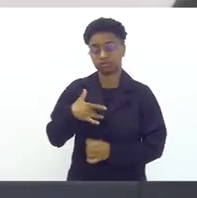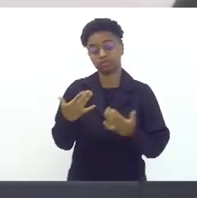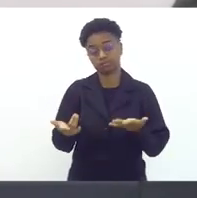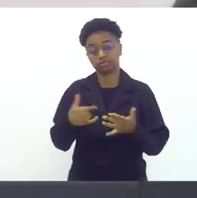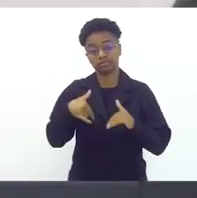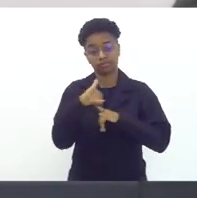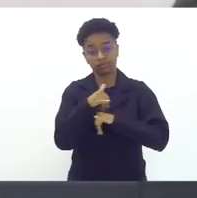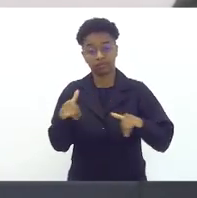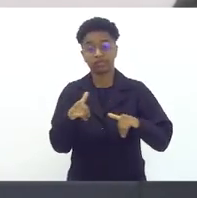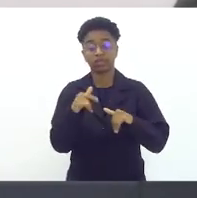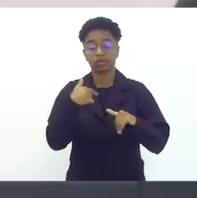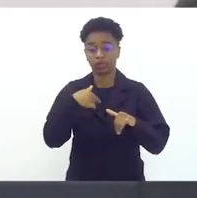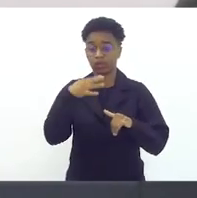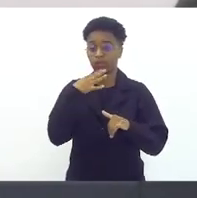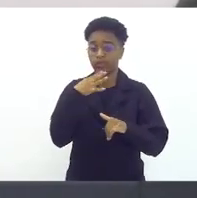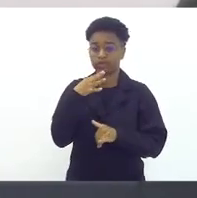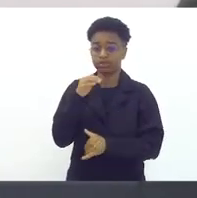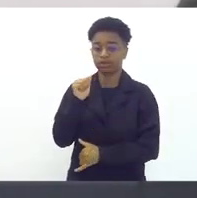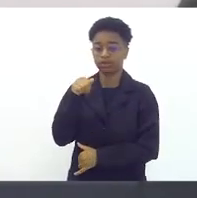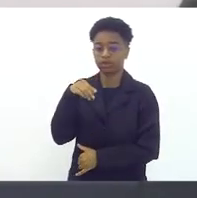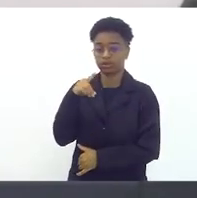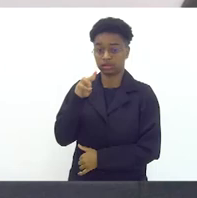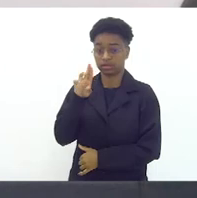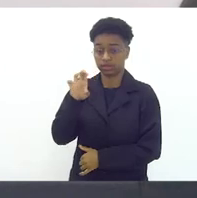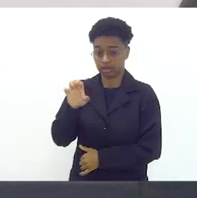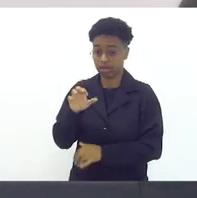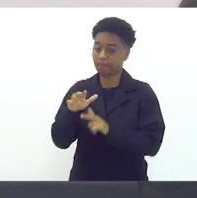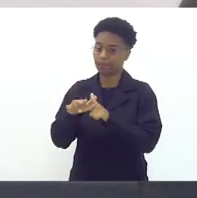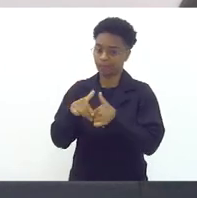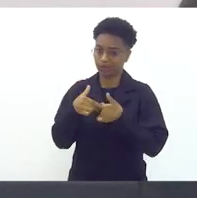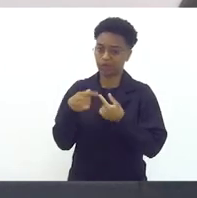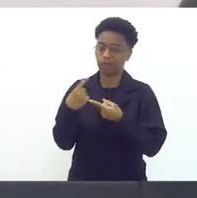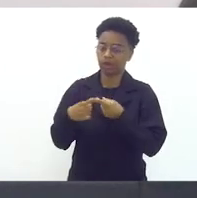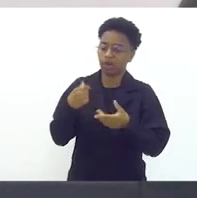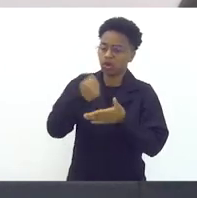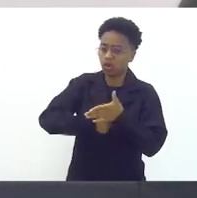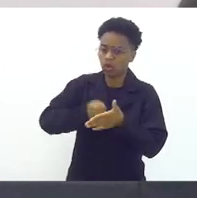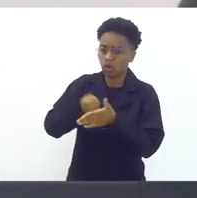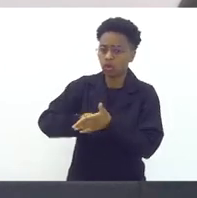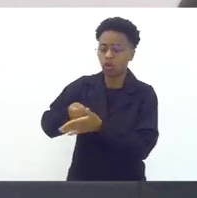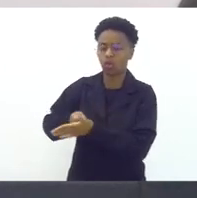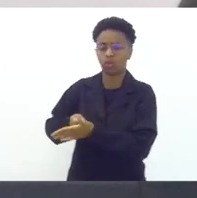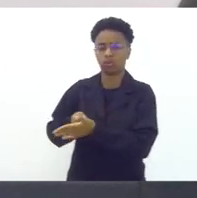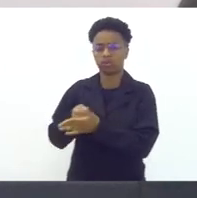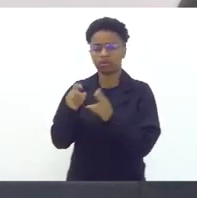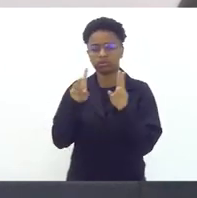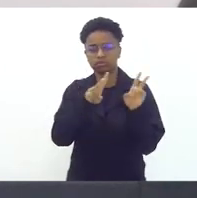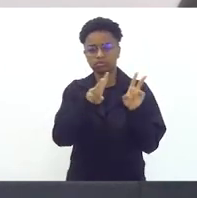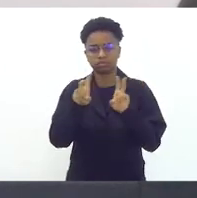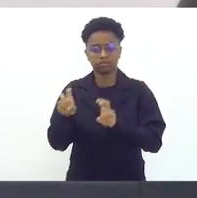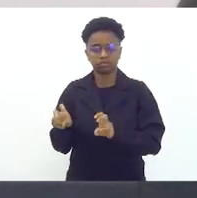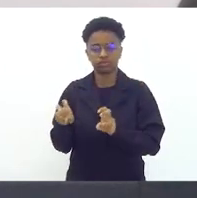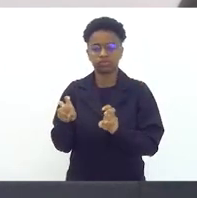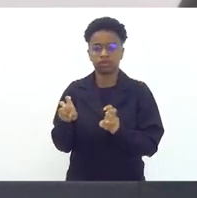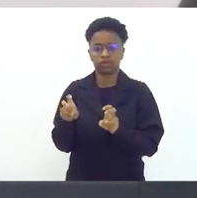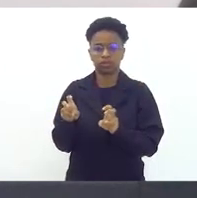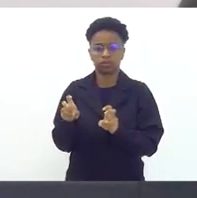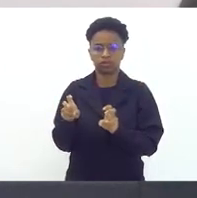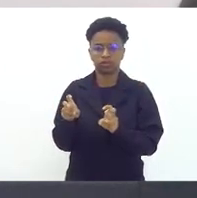até assim que eu conheci o André Ferraz, na luta das questões de